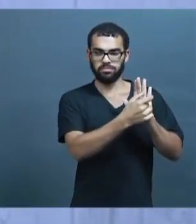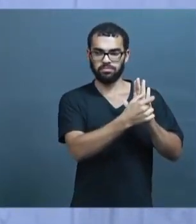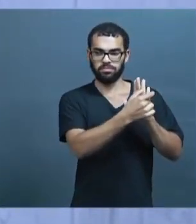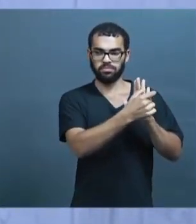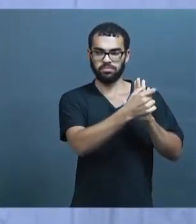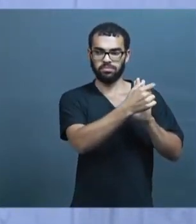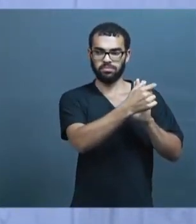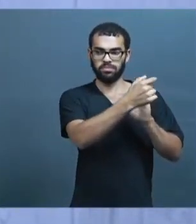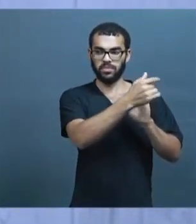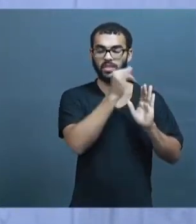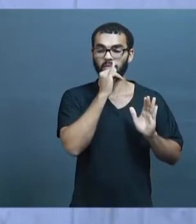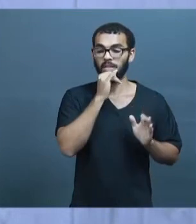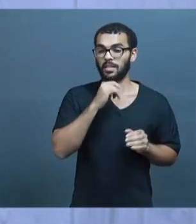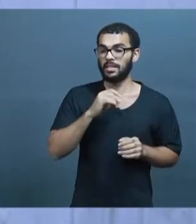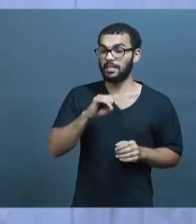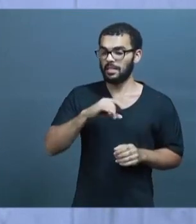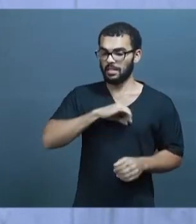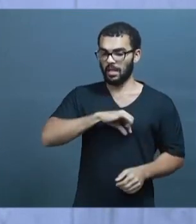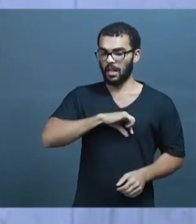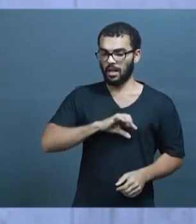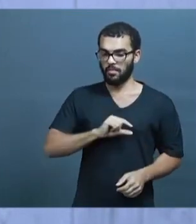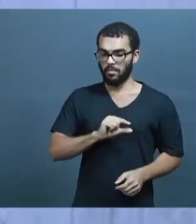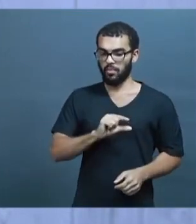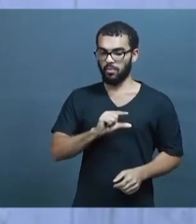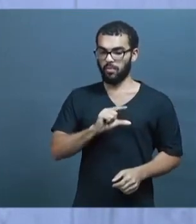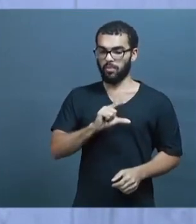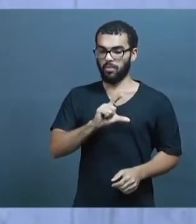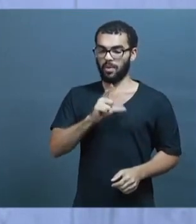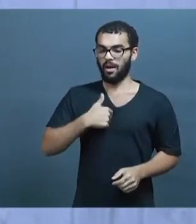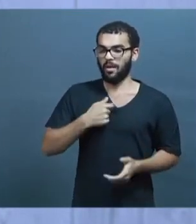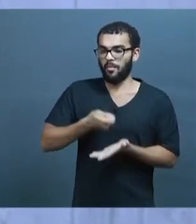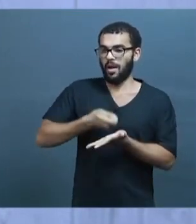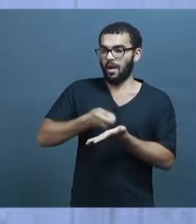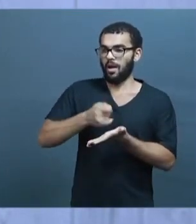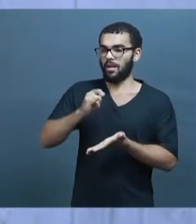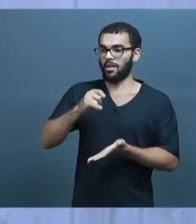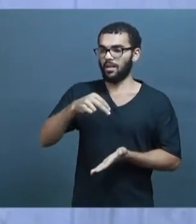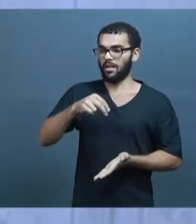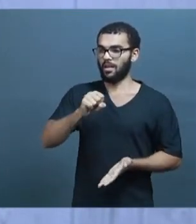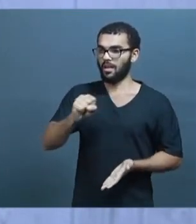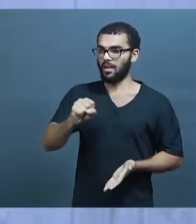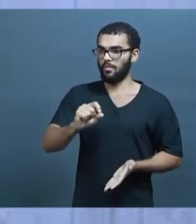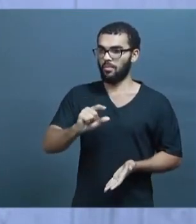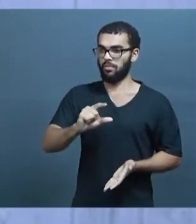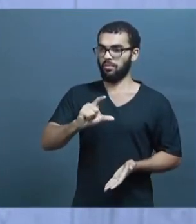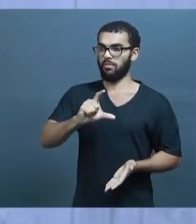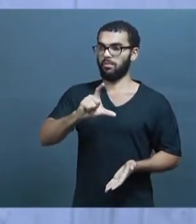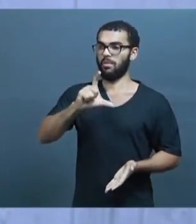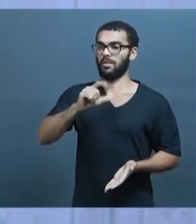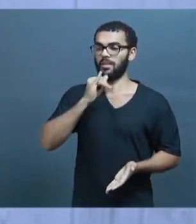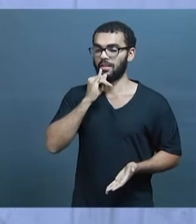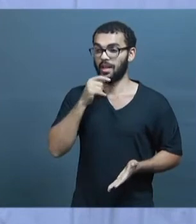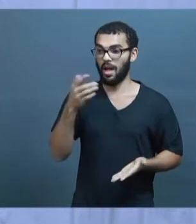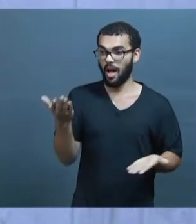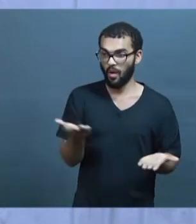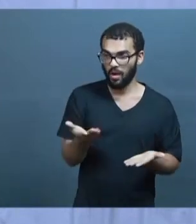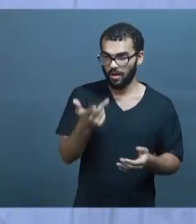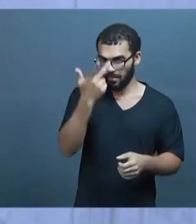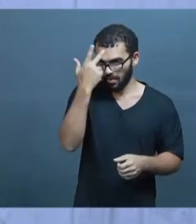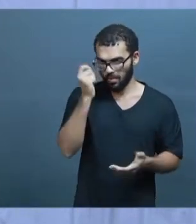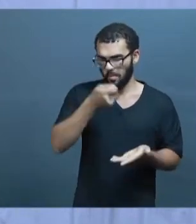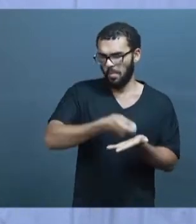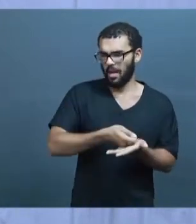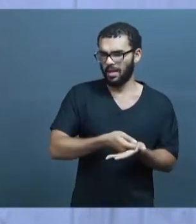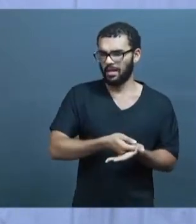maior é a alíquota, para que todos entendam. Neste momento, o que acontece com esses servidores? Eles contribuem com 11%. Eu sou